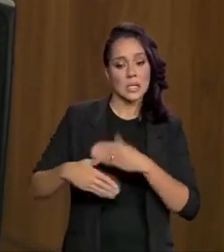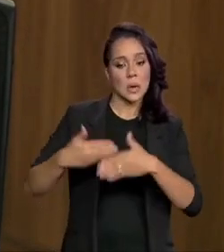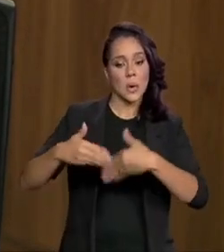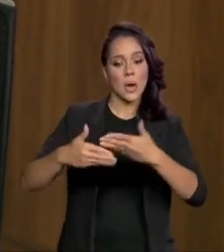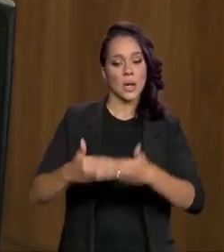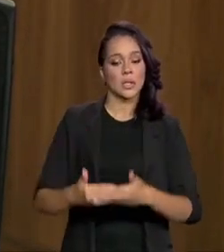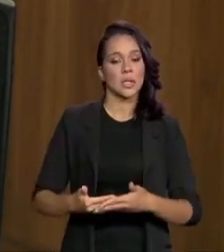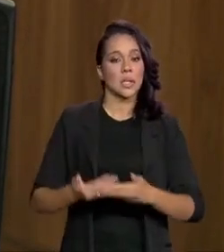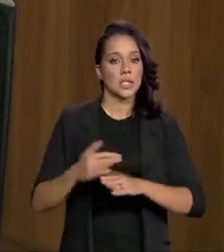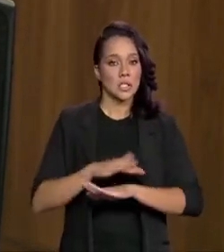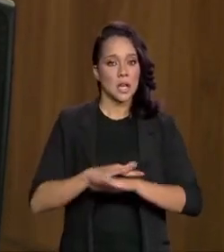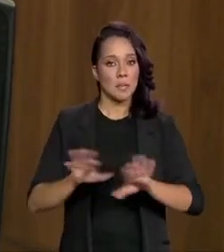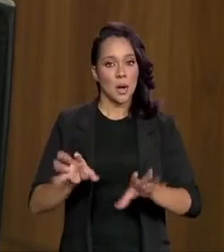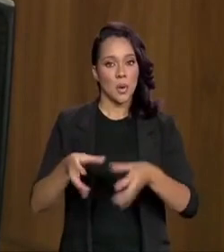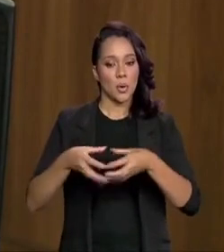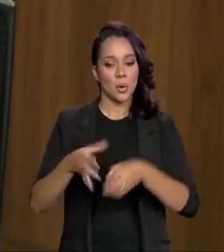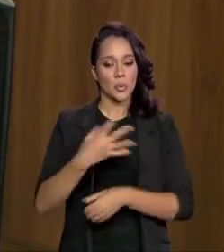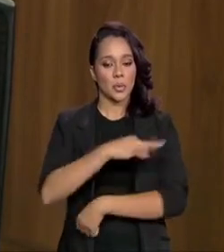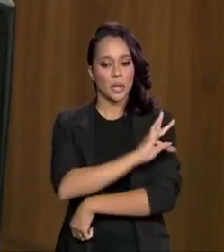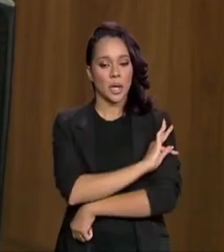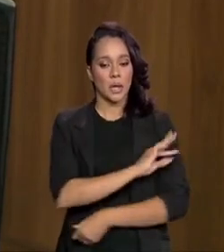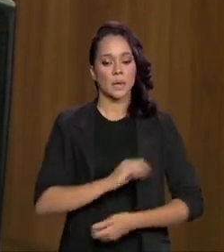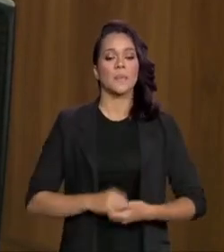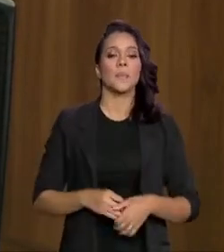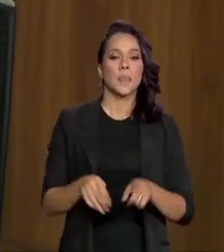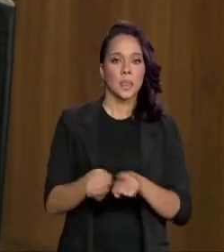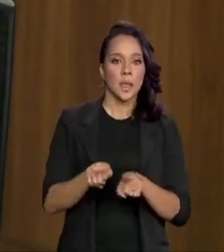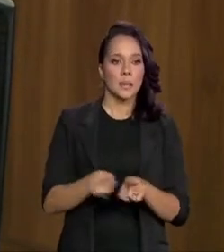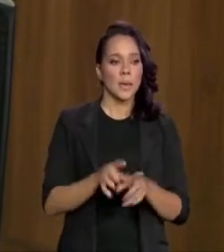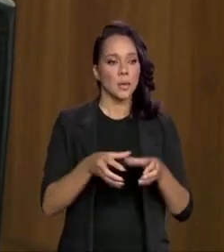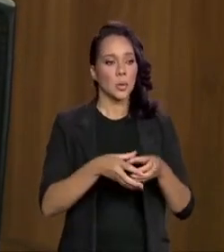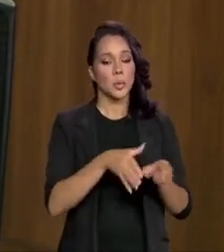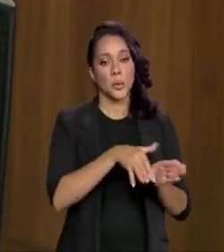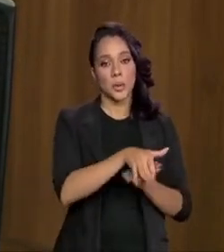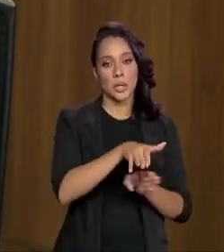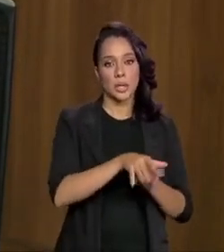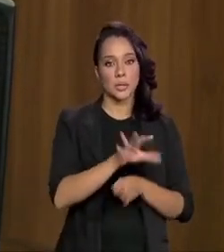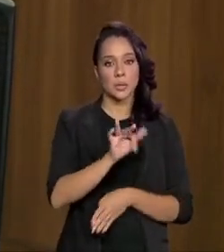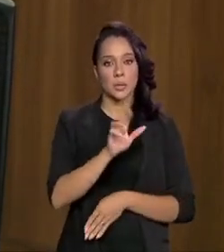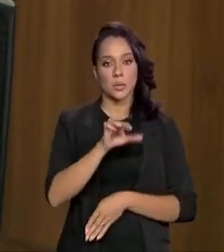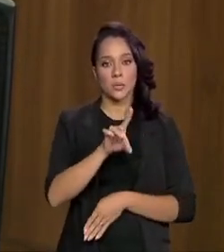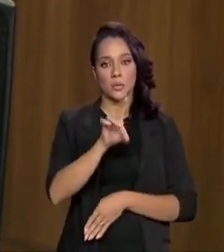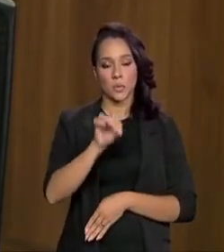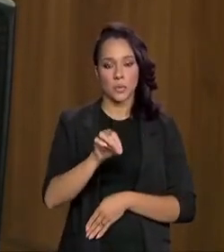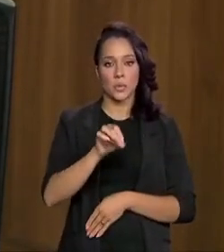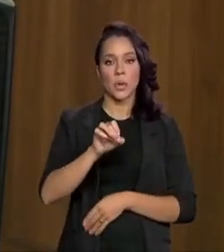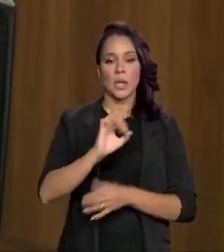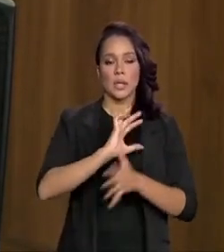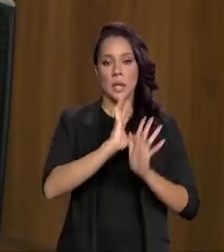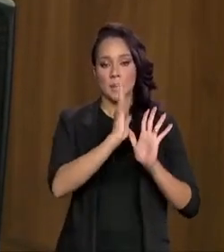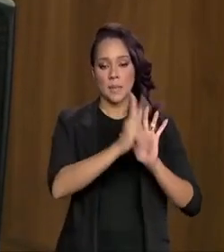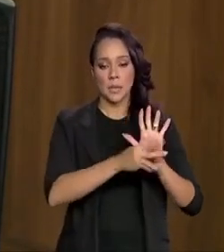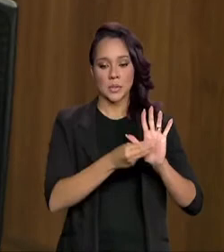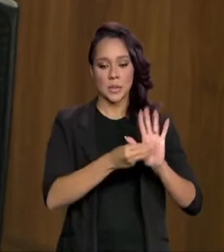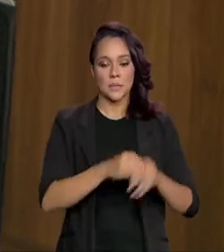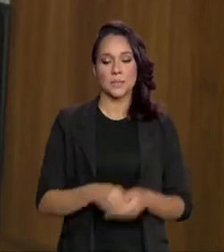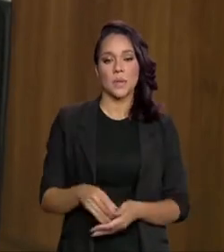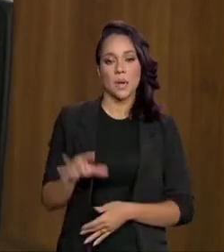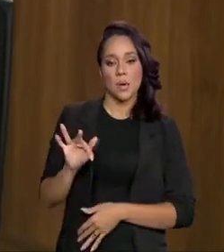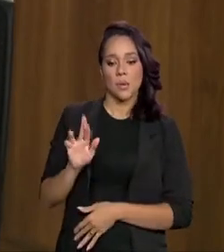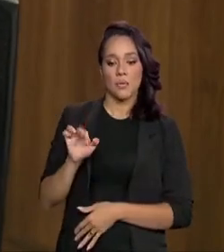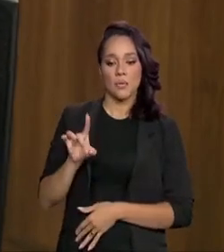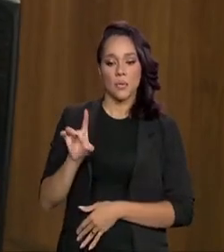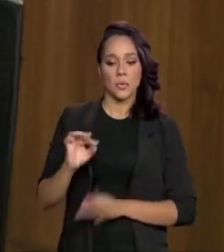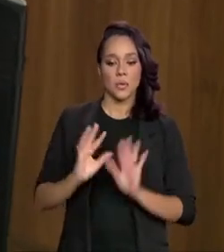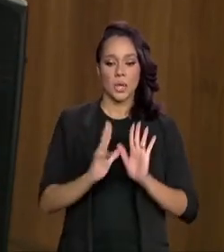decorrentes da extinção do Comitê Técnico e do Comitê Orientador do Fundo da Amazônia. O Fundo da Amazônia, a gente lembra